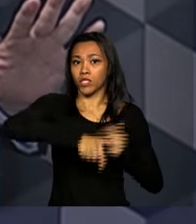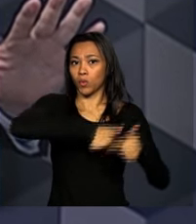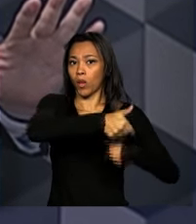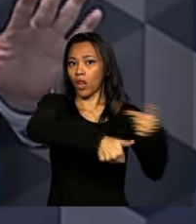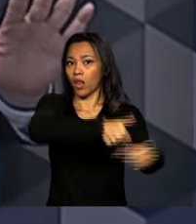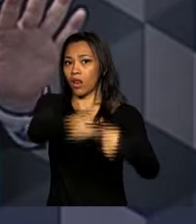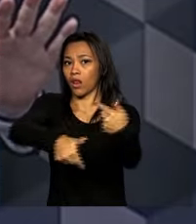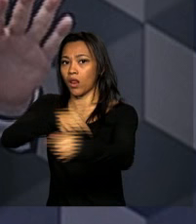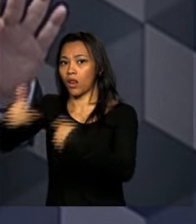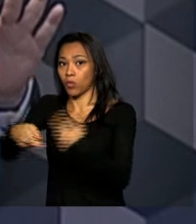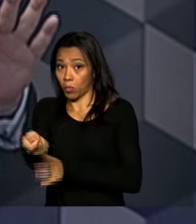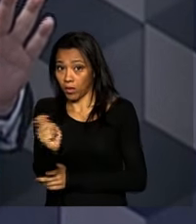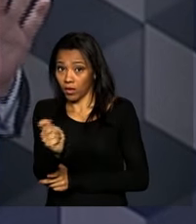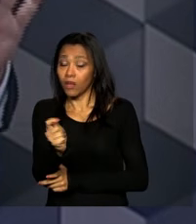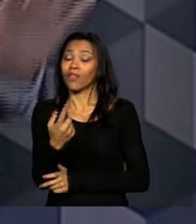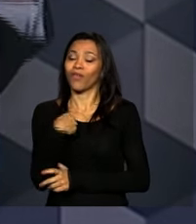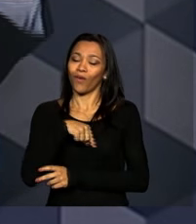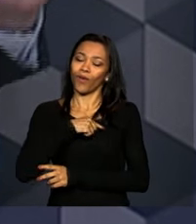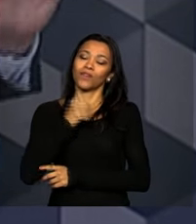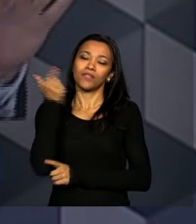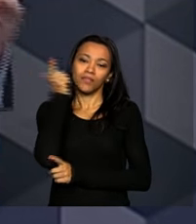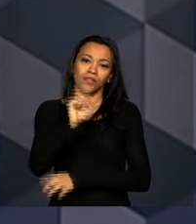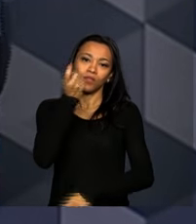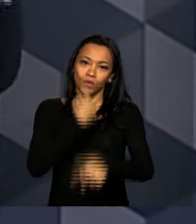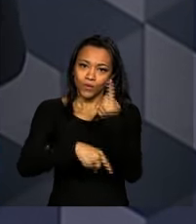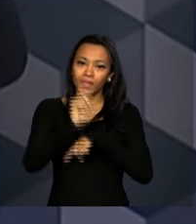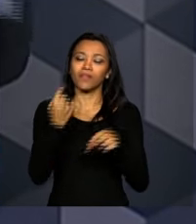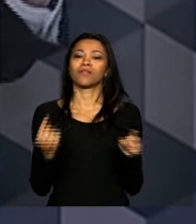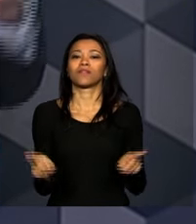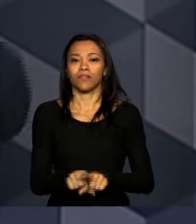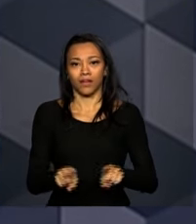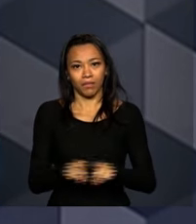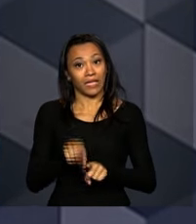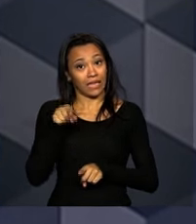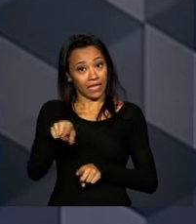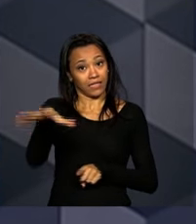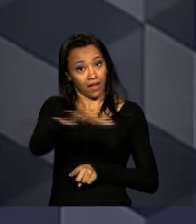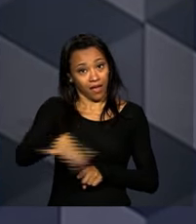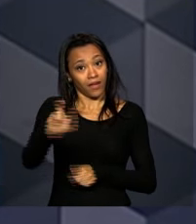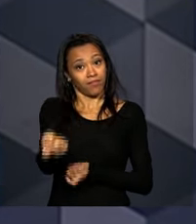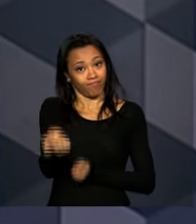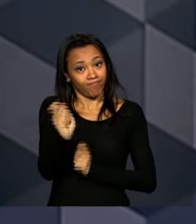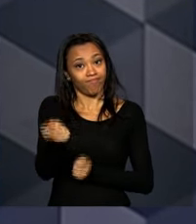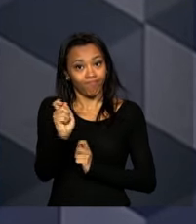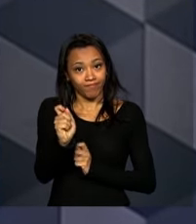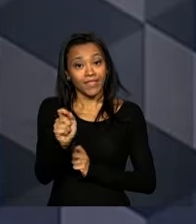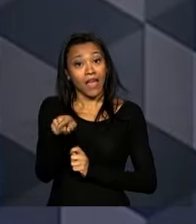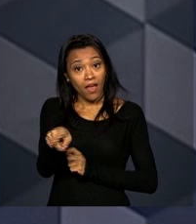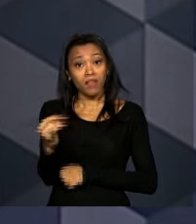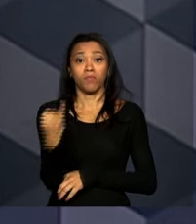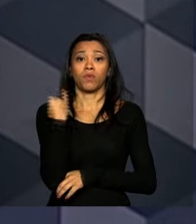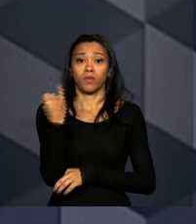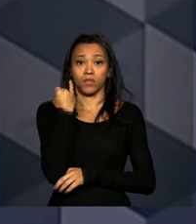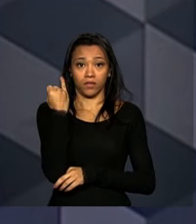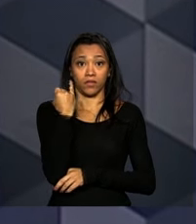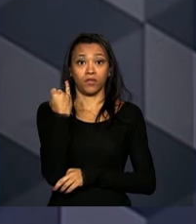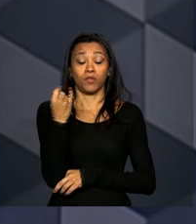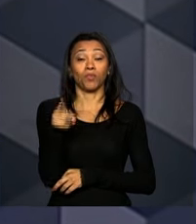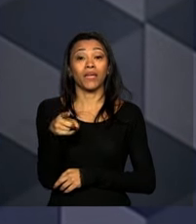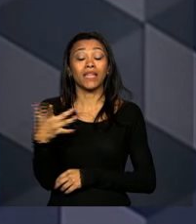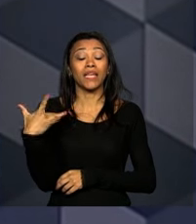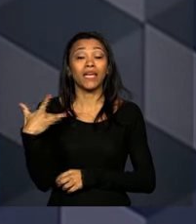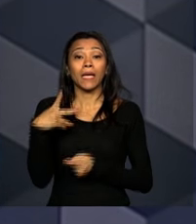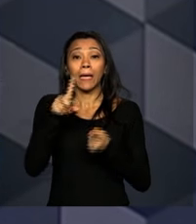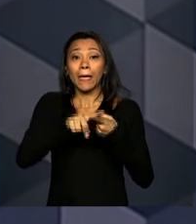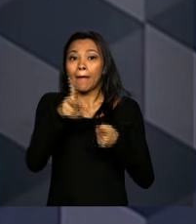fazer, nós teremos muito sucesso também nesse segmento de produção. E ele é importante por fornecer proteínas